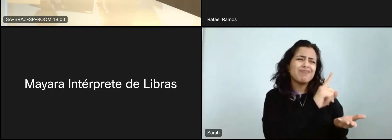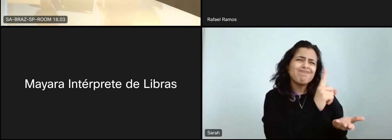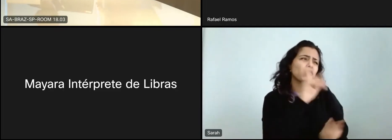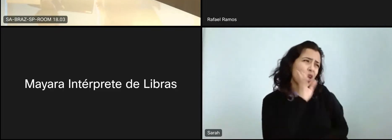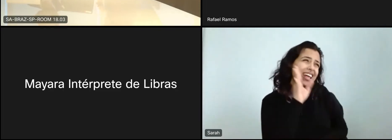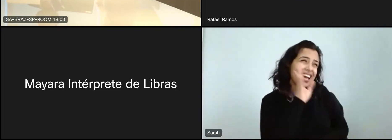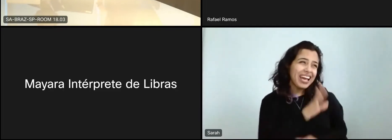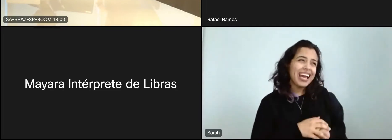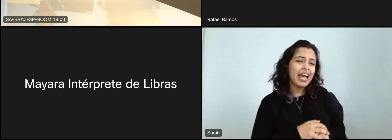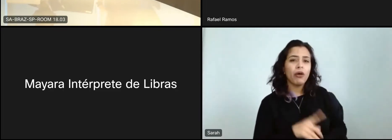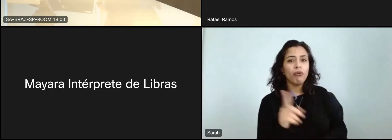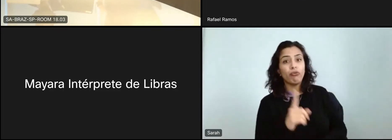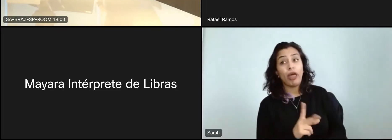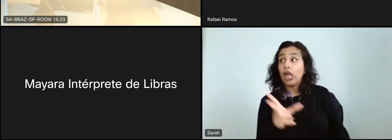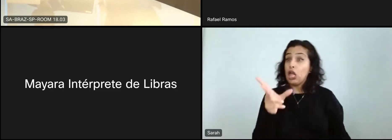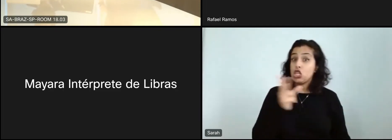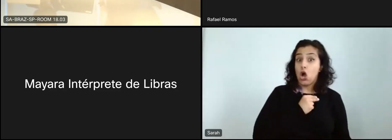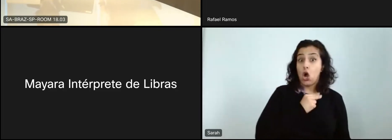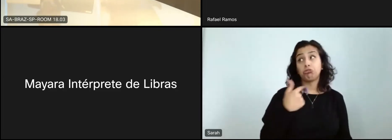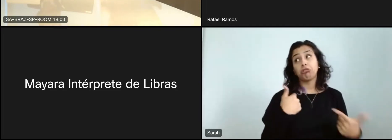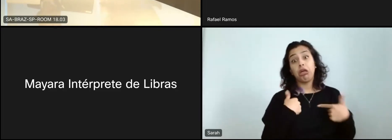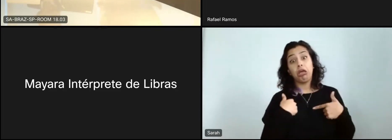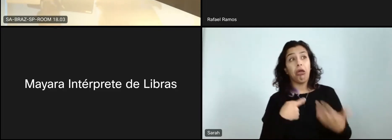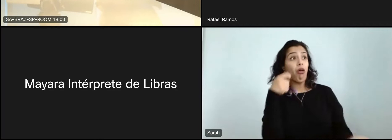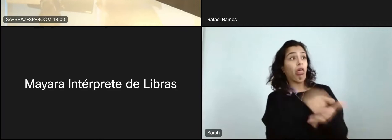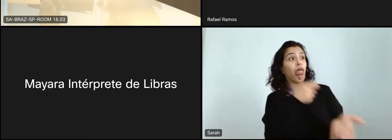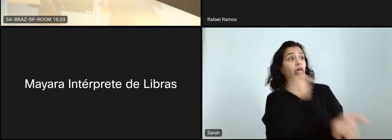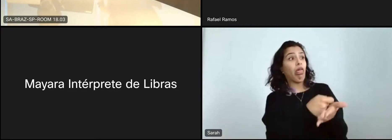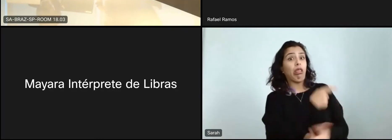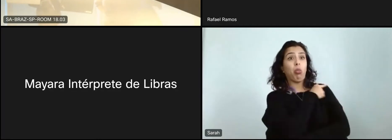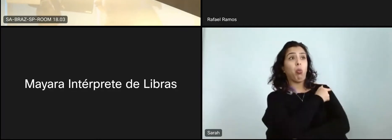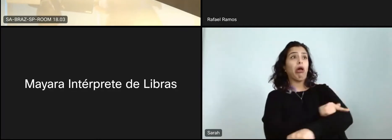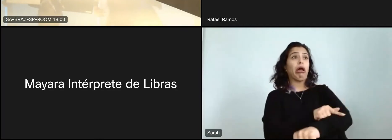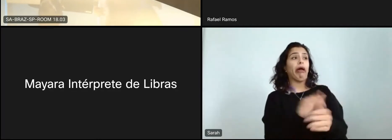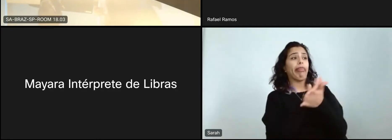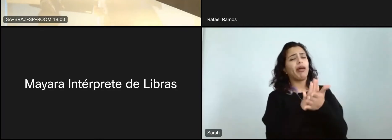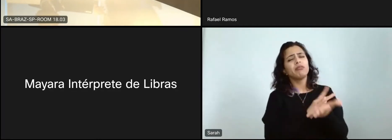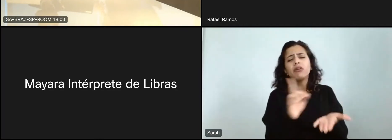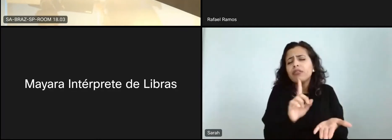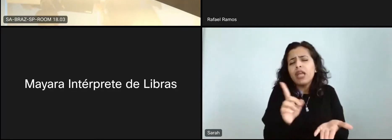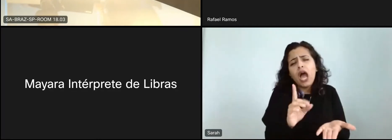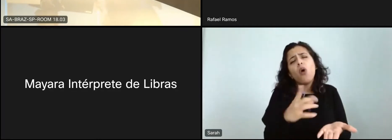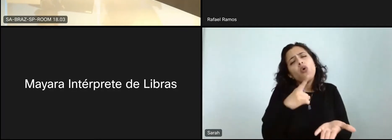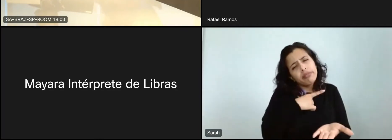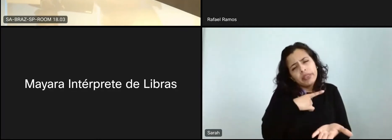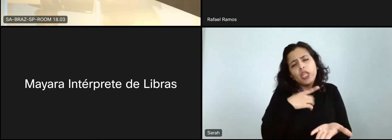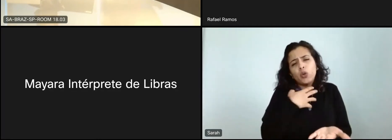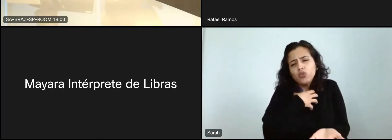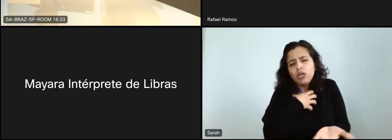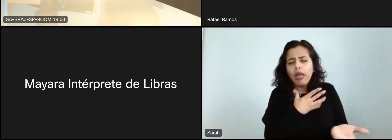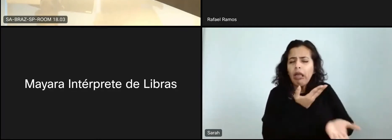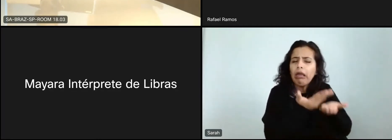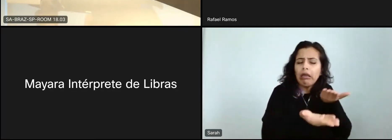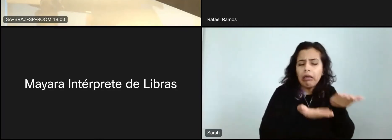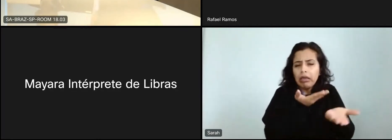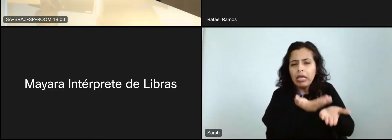está sendo, olha, estou corrigindo aquela pessoa, né? Sim. Tem maneiras da gente falar, tem maneiras da Vai gente chegar. pontuar, né? Oh,